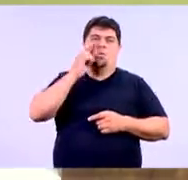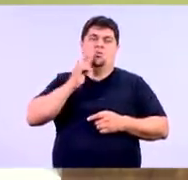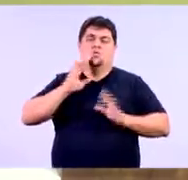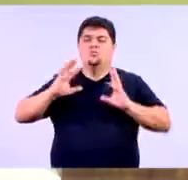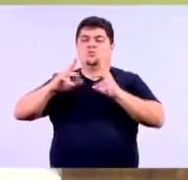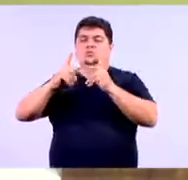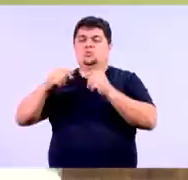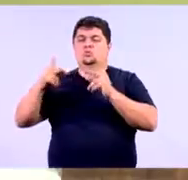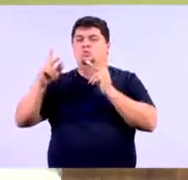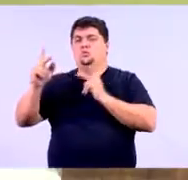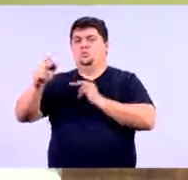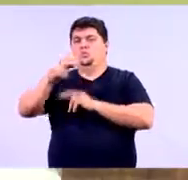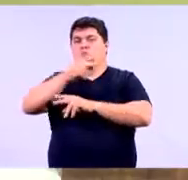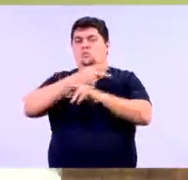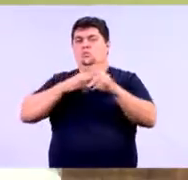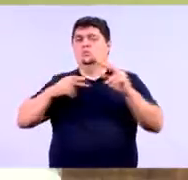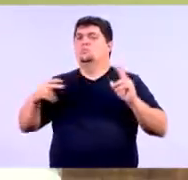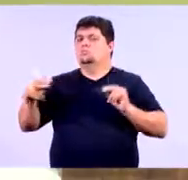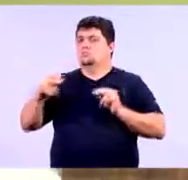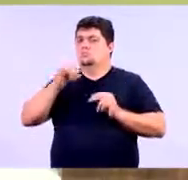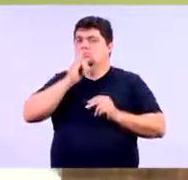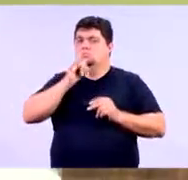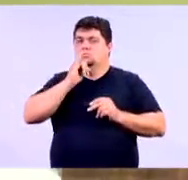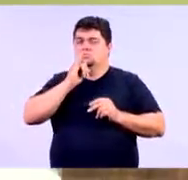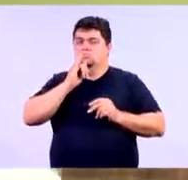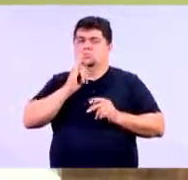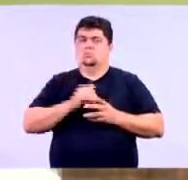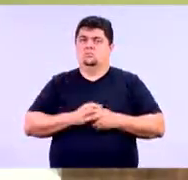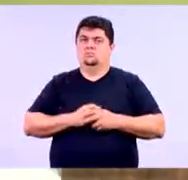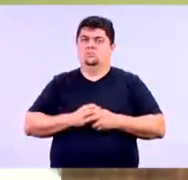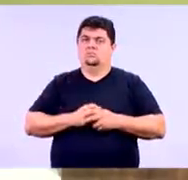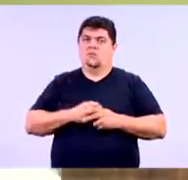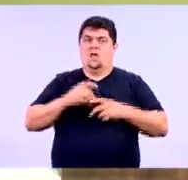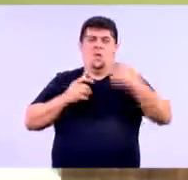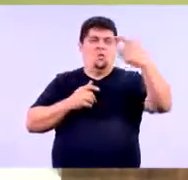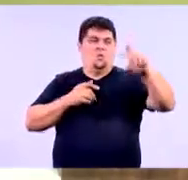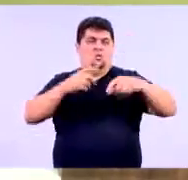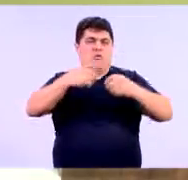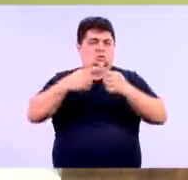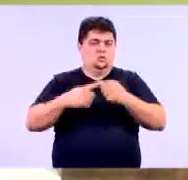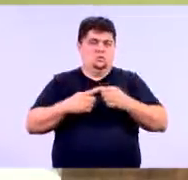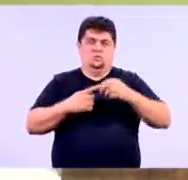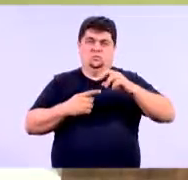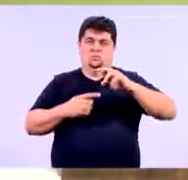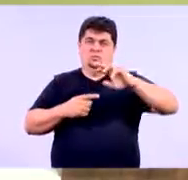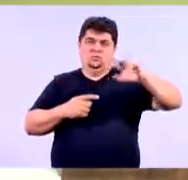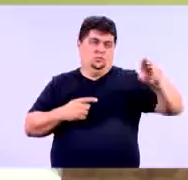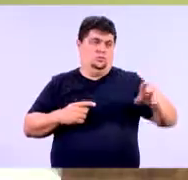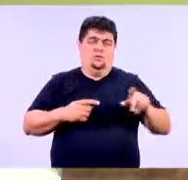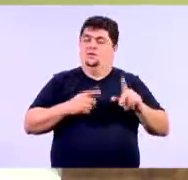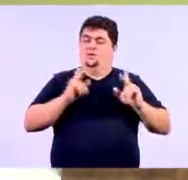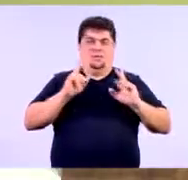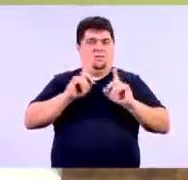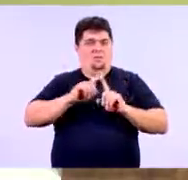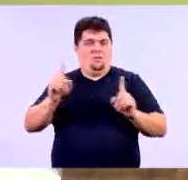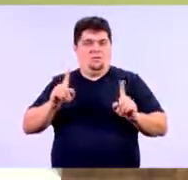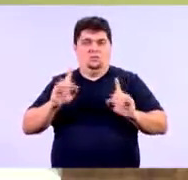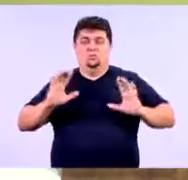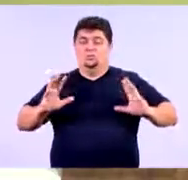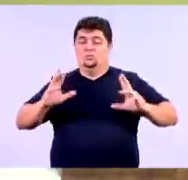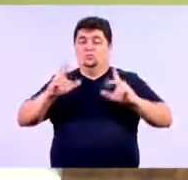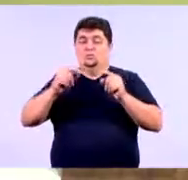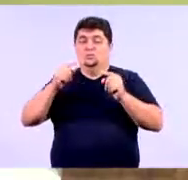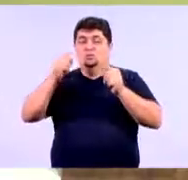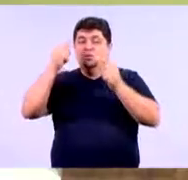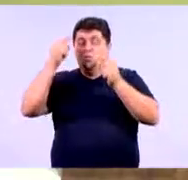de Rondônia e você paga um outro valor no outro cidade do estado de Rondônia? Não, você vai pagar o mesmo valor em